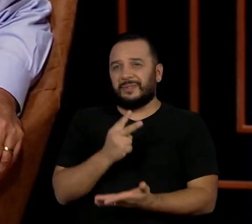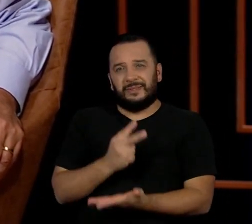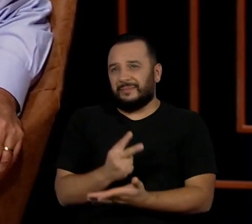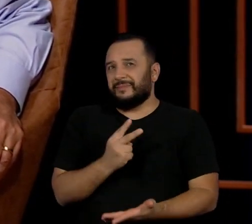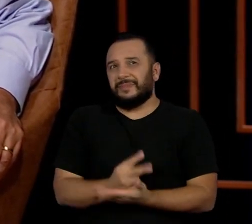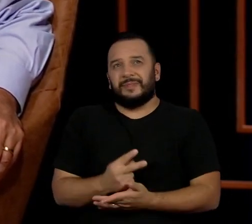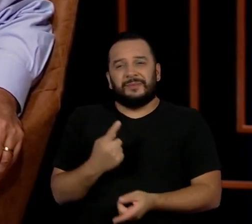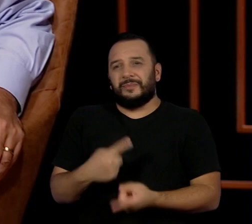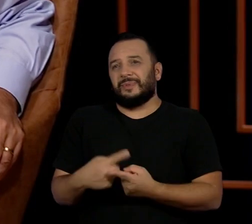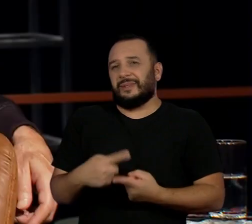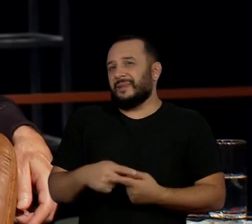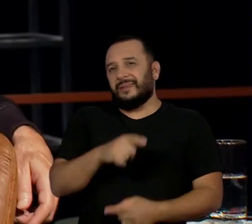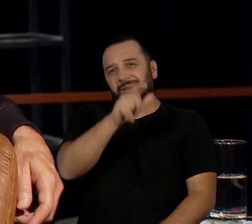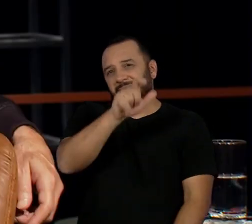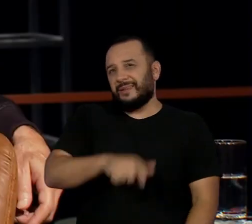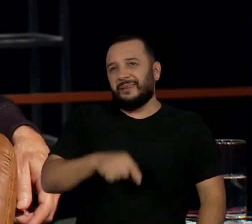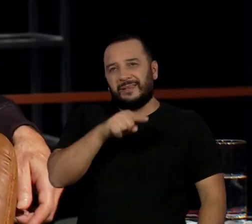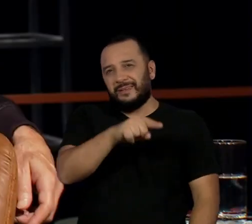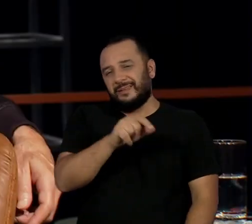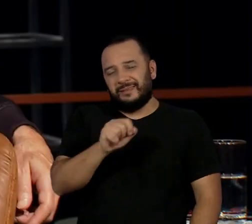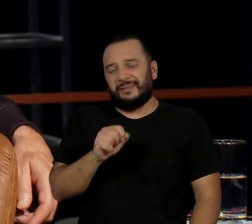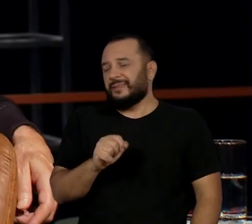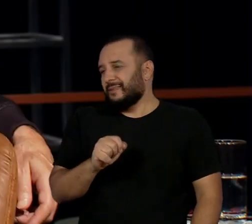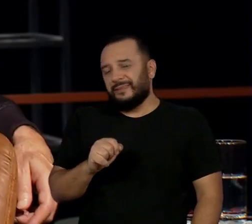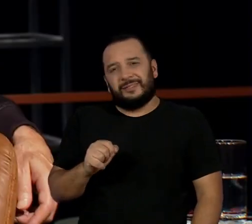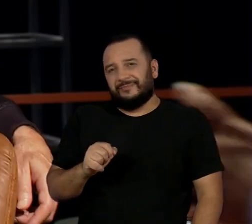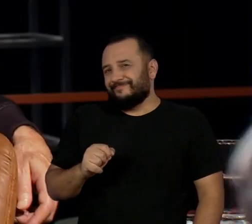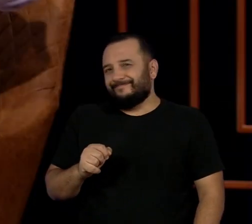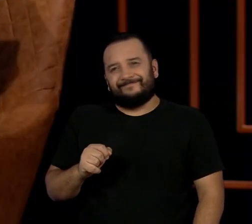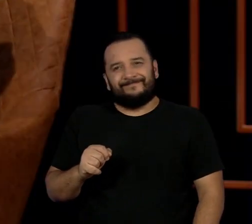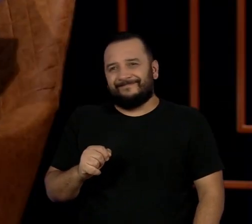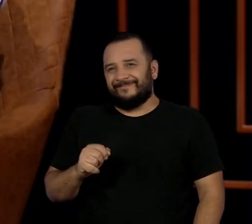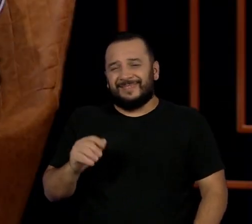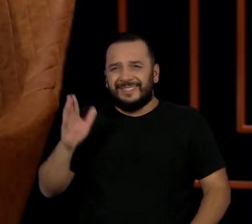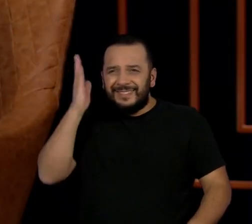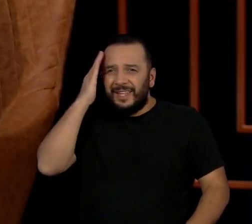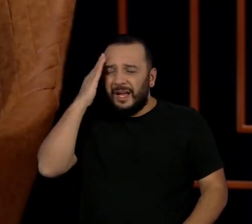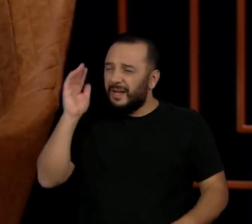eu acho ele um negócio assim, para além das questões